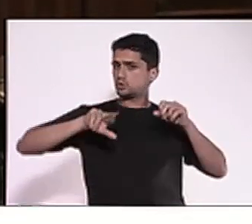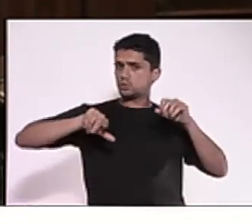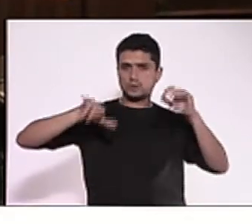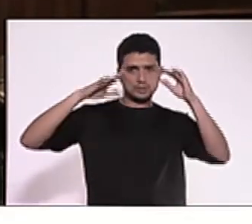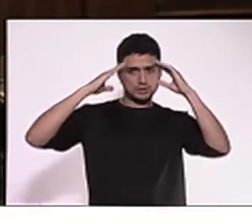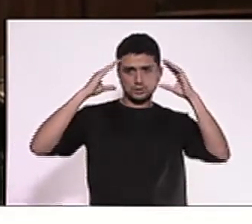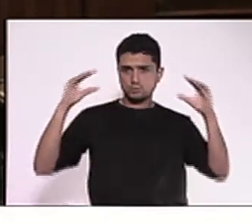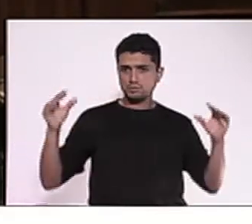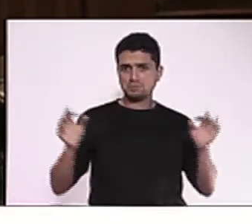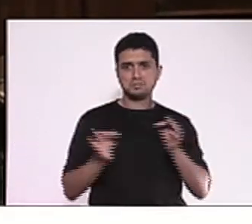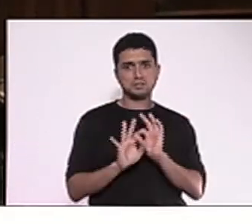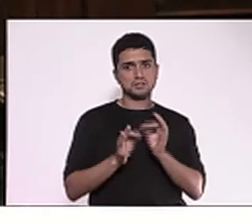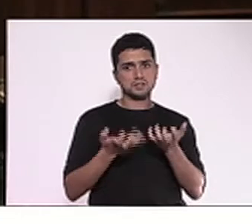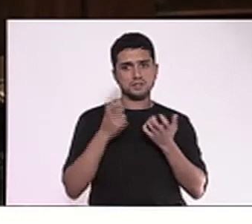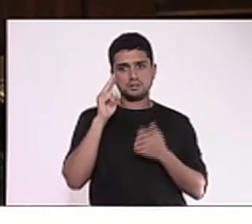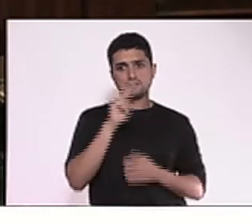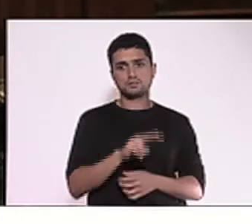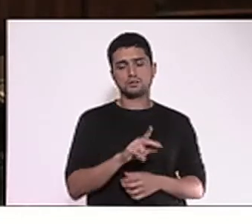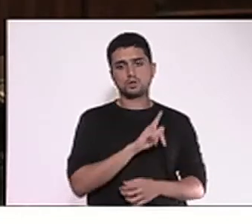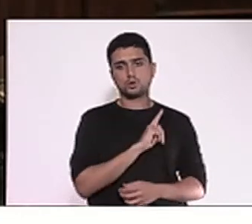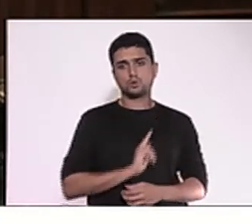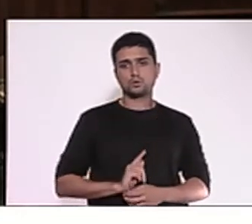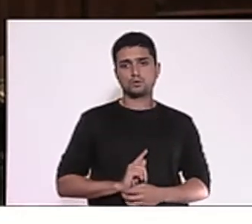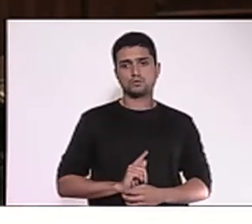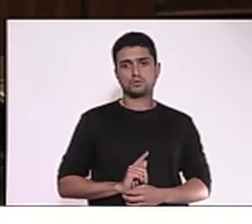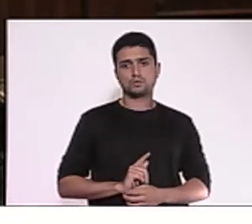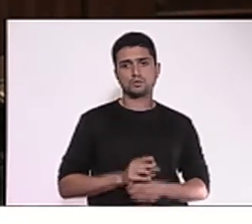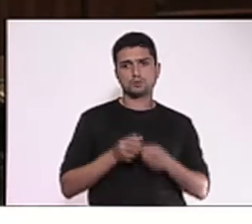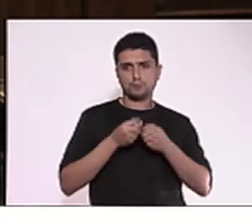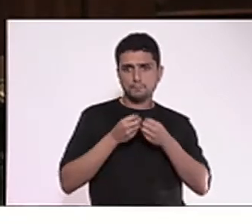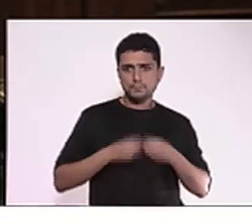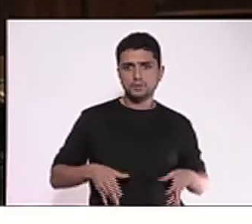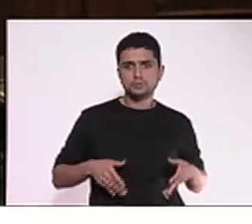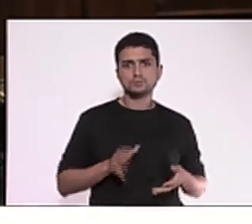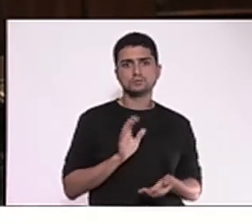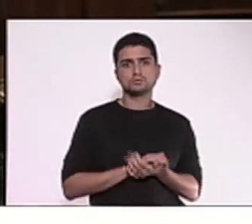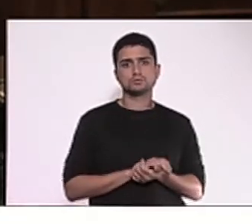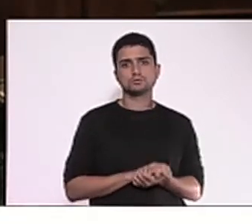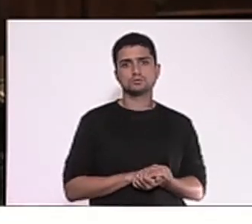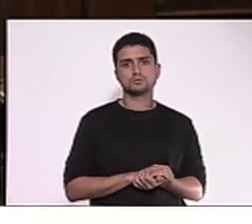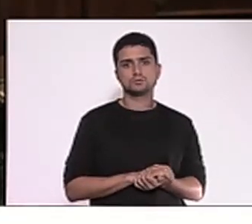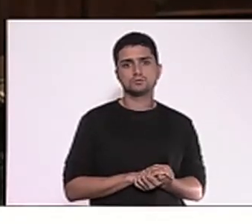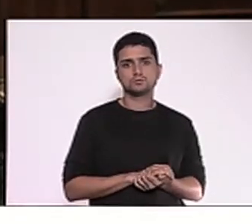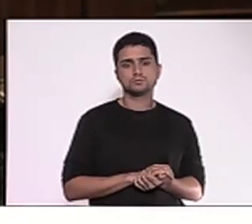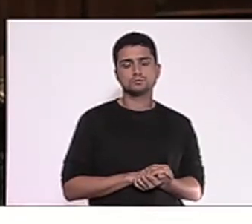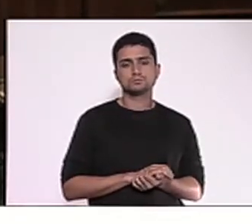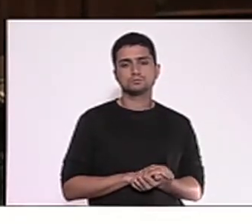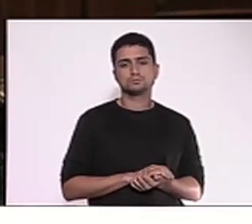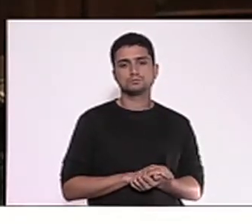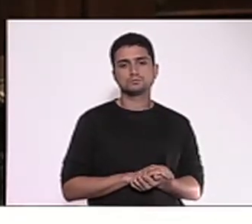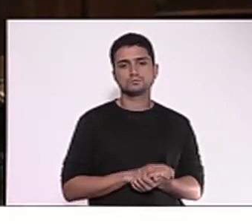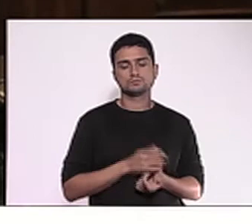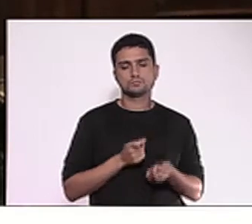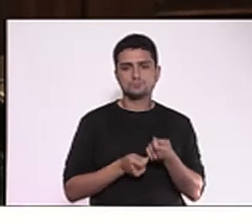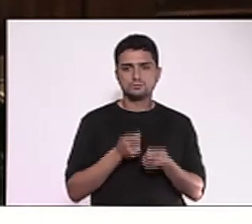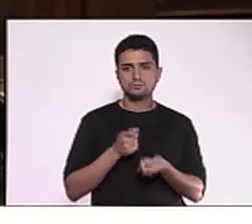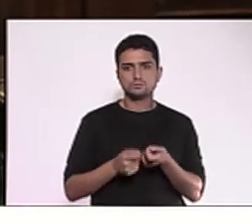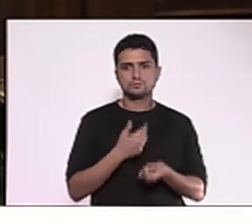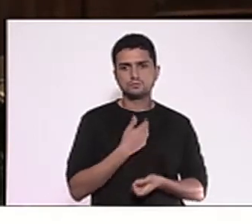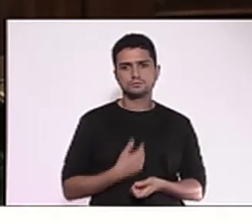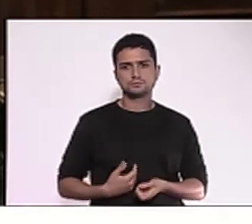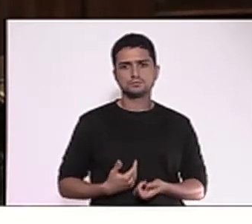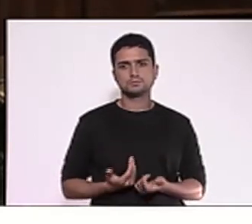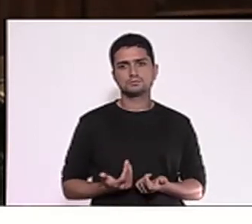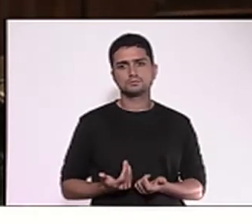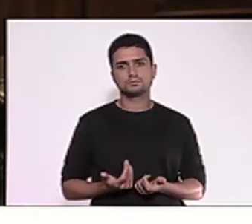Ninguém quer ver governos sendo prejudicados, governadores e dirigentes públicos sendo achincalhados. Não se